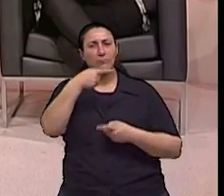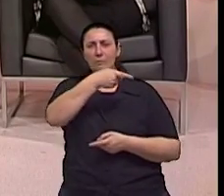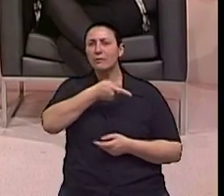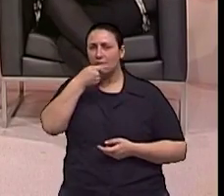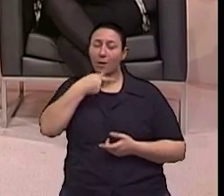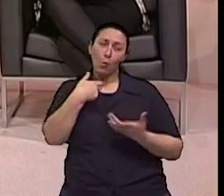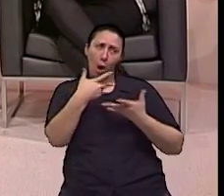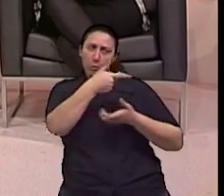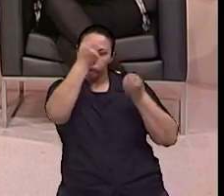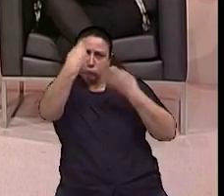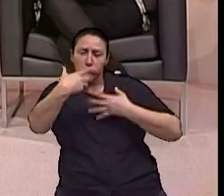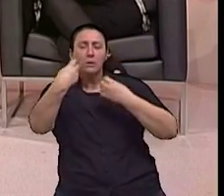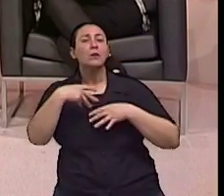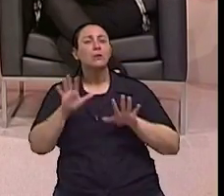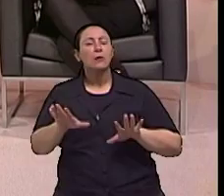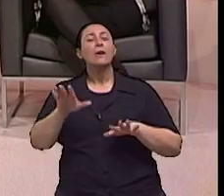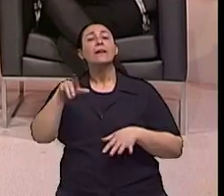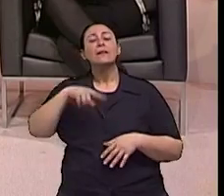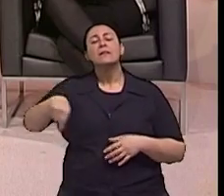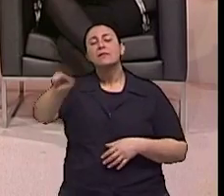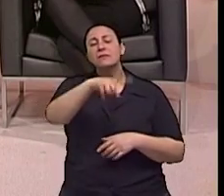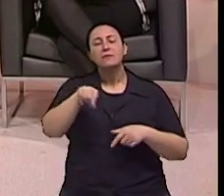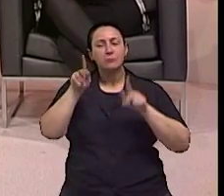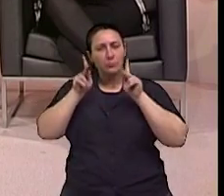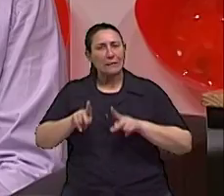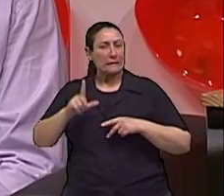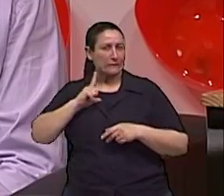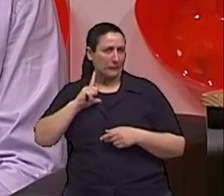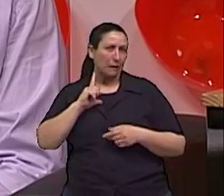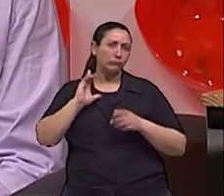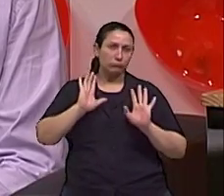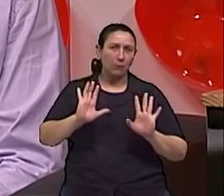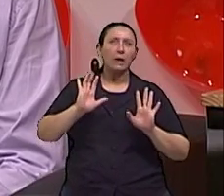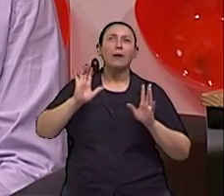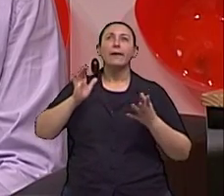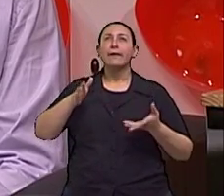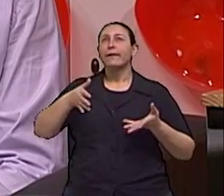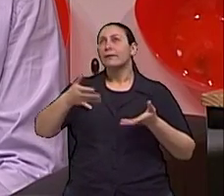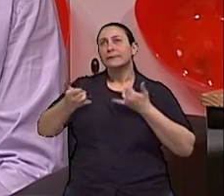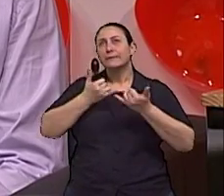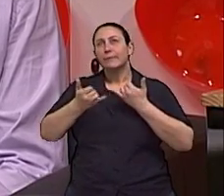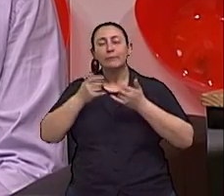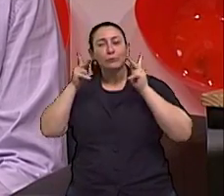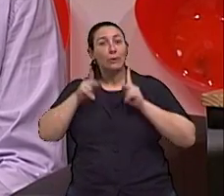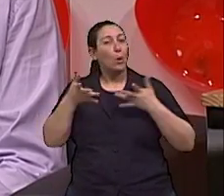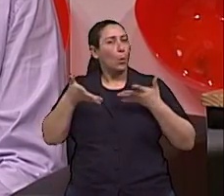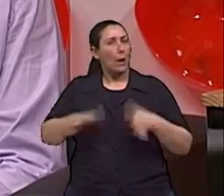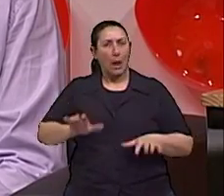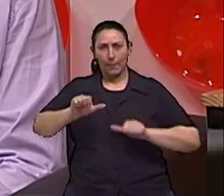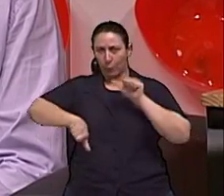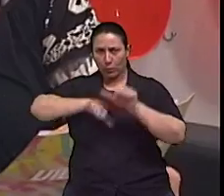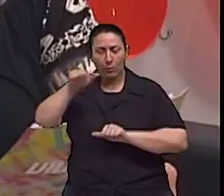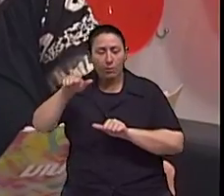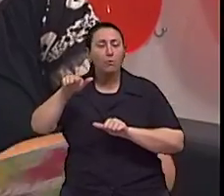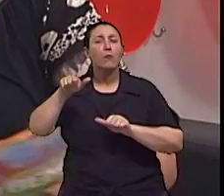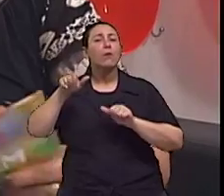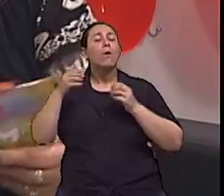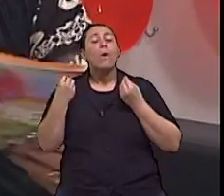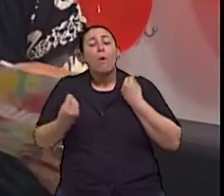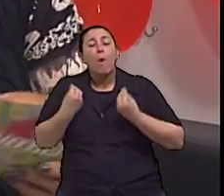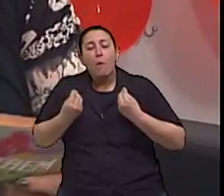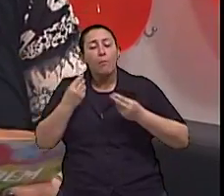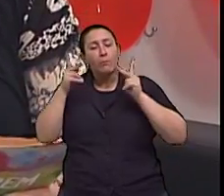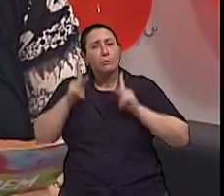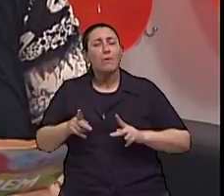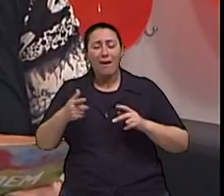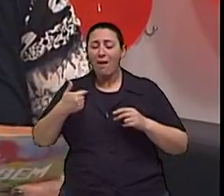faça uma ponte para nós, entre pequenas e grandes atitudes. Porque me parece assim, que quando a pessoa não quer mudar, ela diz assim, eu não posso mudar, tem